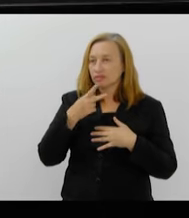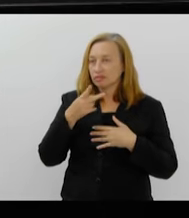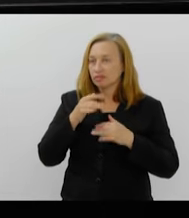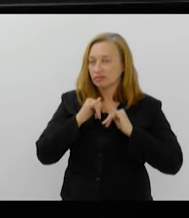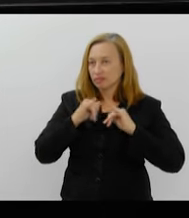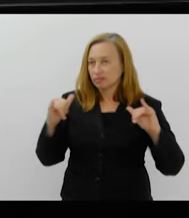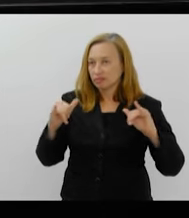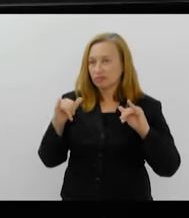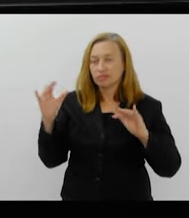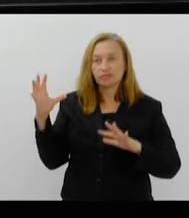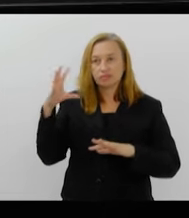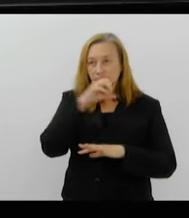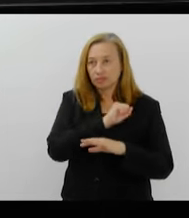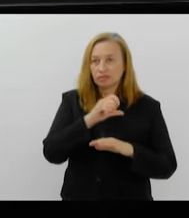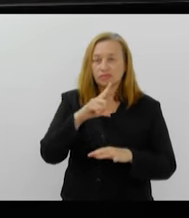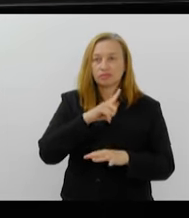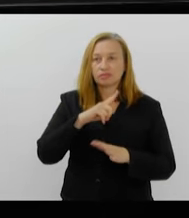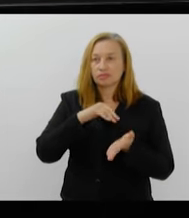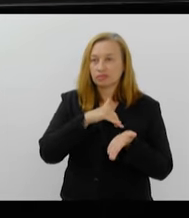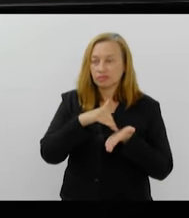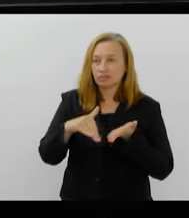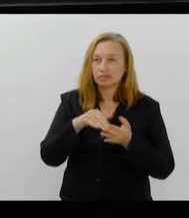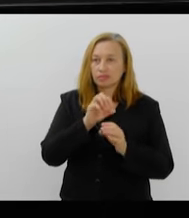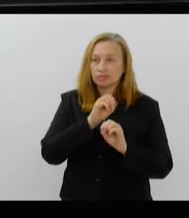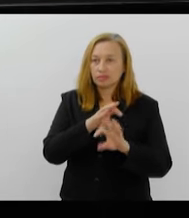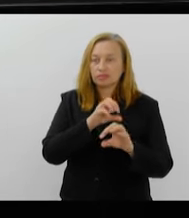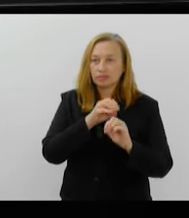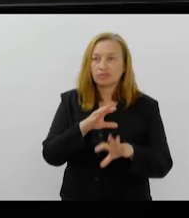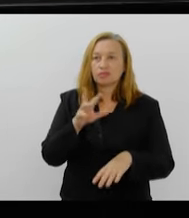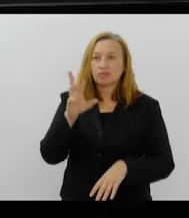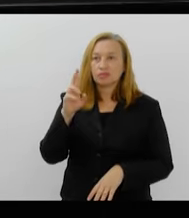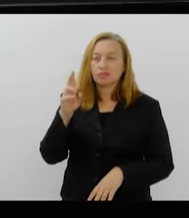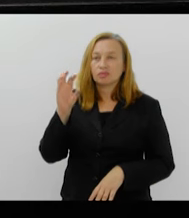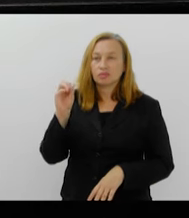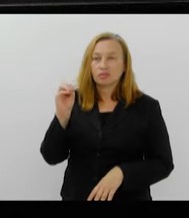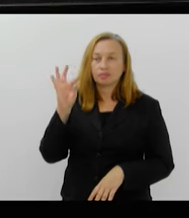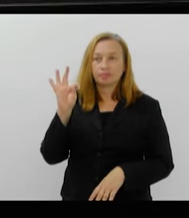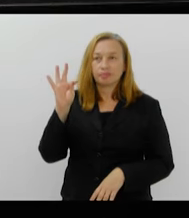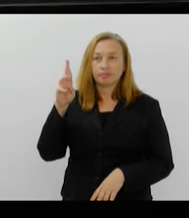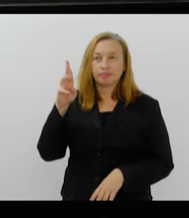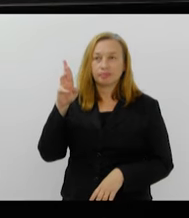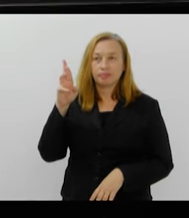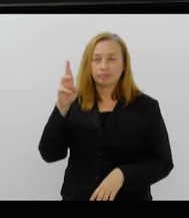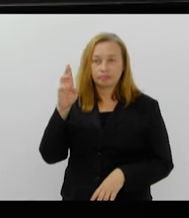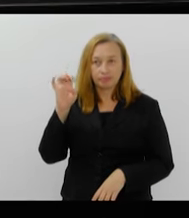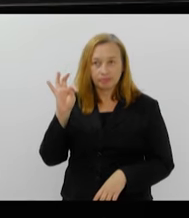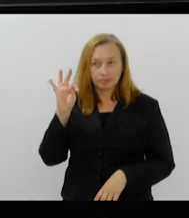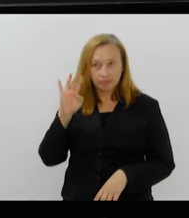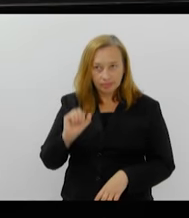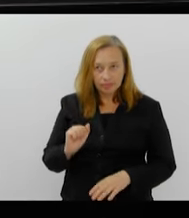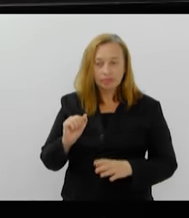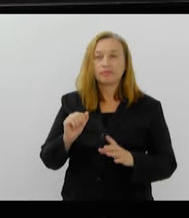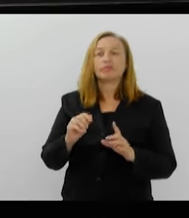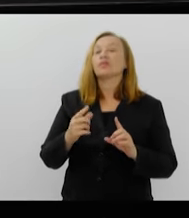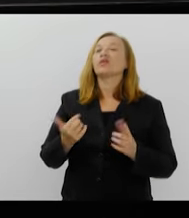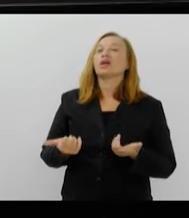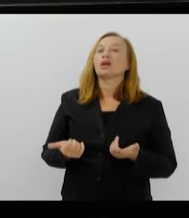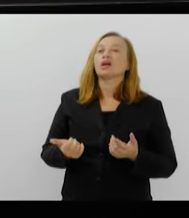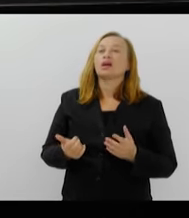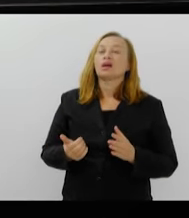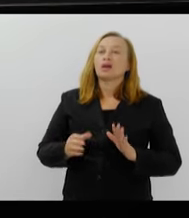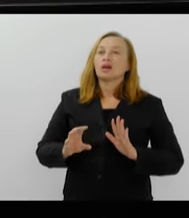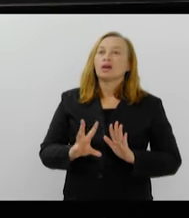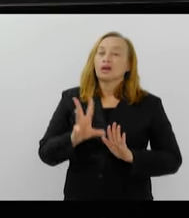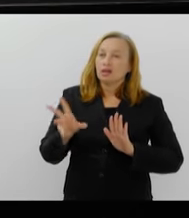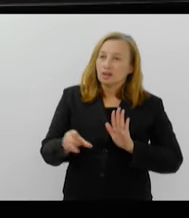informação rapidamente, que eu tive hoje com a secretária de Educação, a Roberta, para buscar uma definição sobre as emendas impositivas que eu encaminhei ao